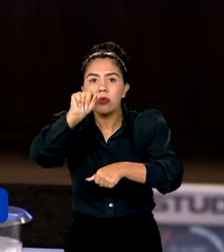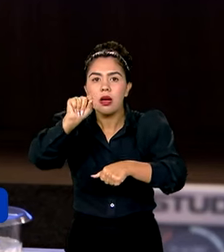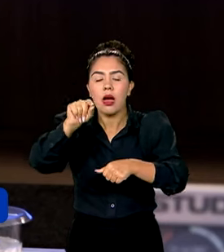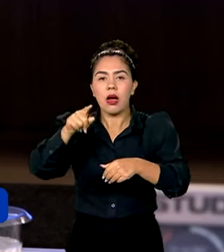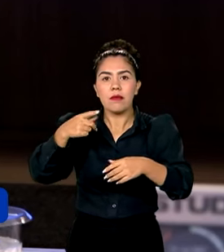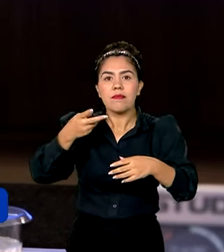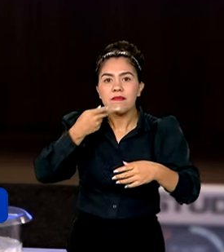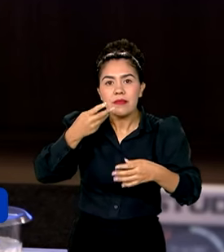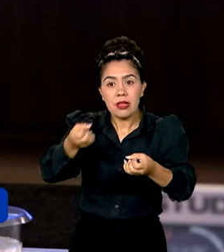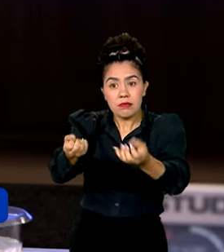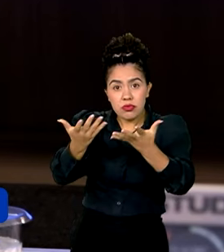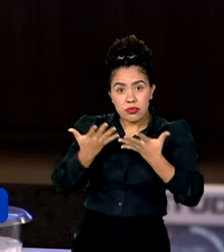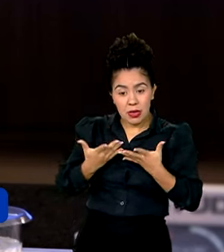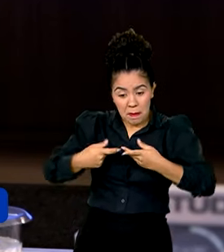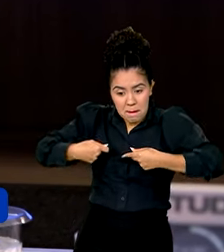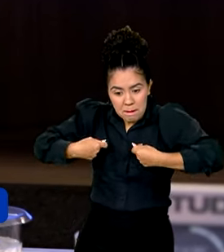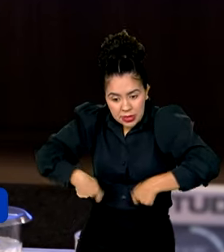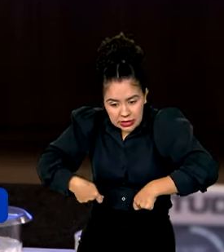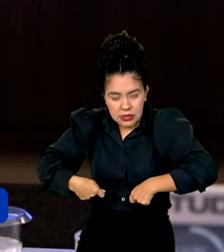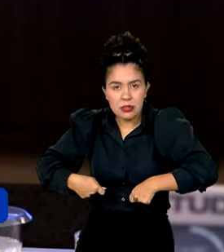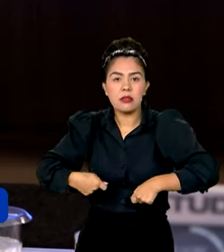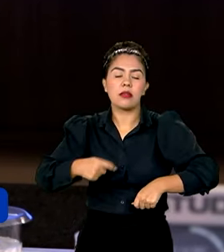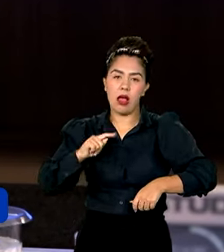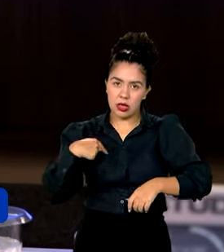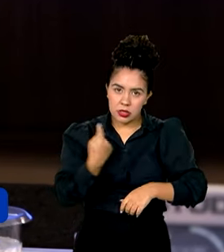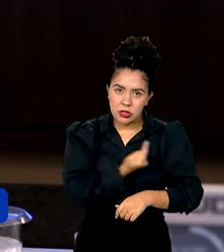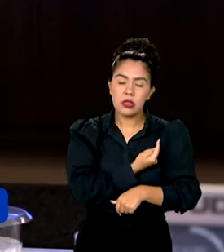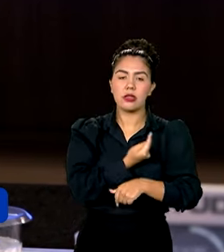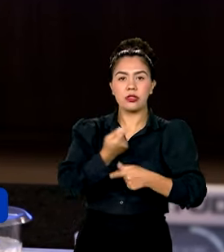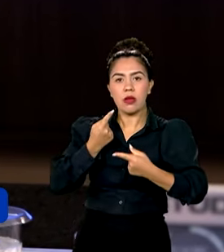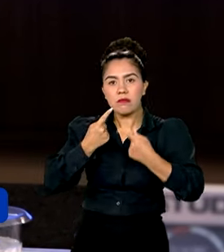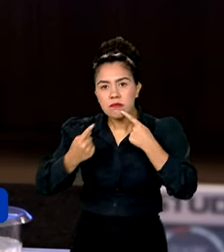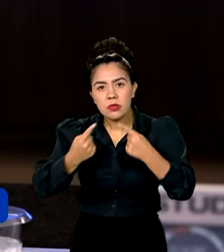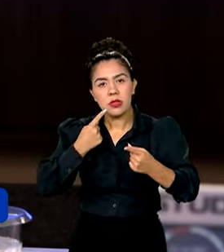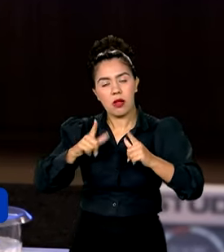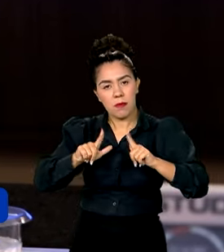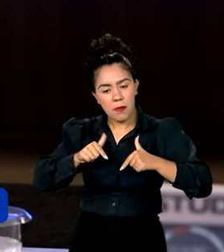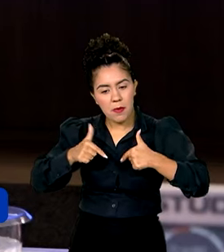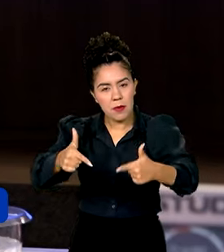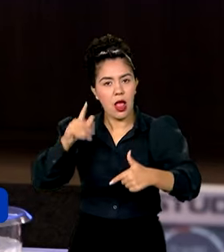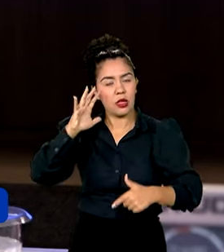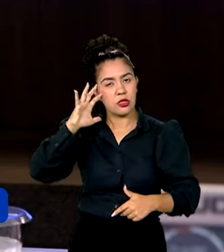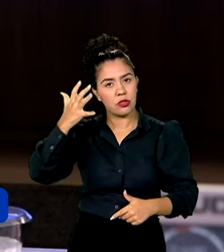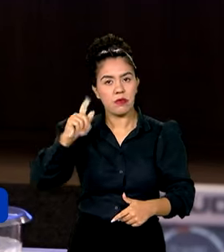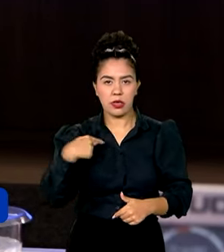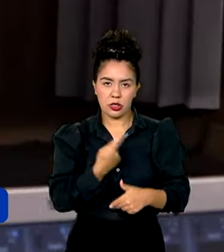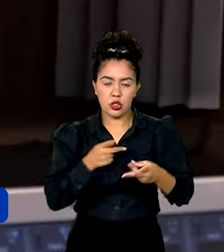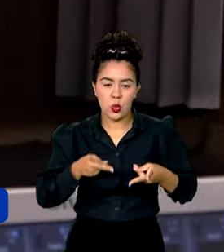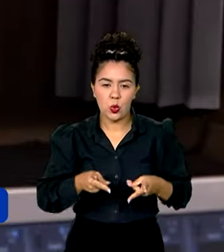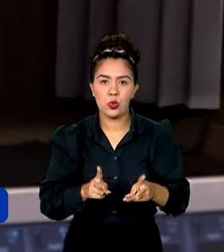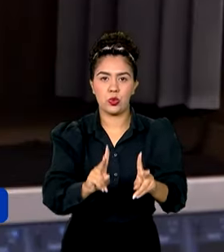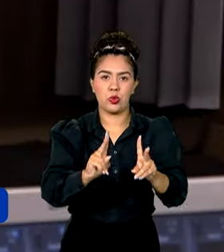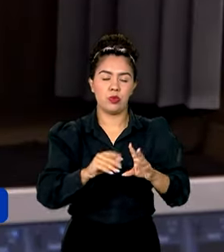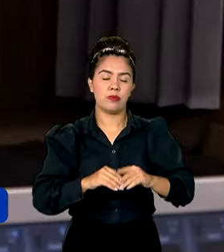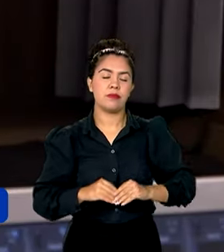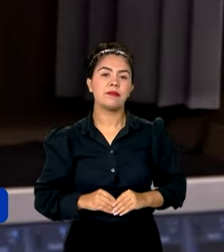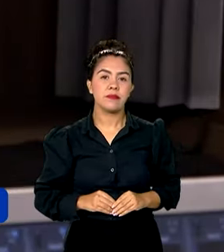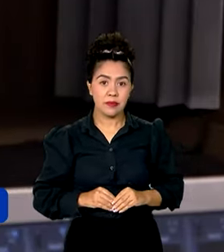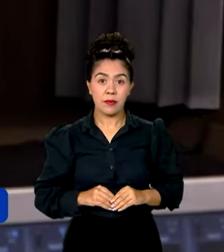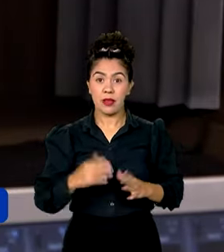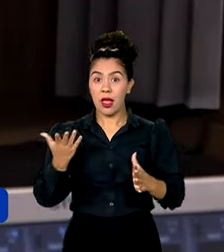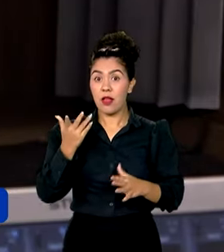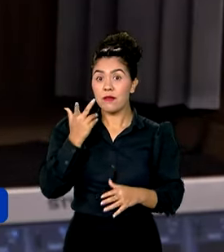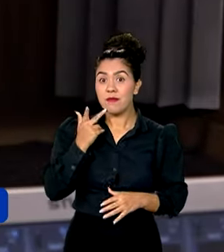Onde tiver esse problema nós sempre estamos trabalhando para resolver e continuaremos nessa linha então de